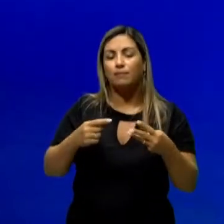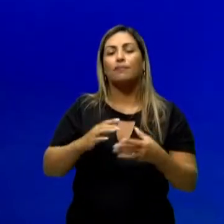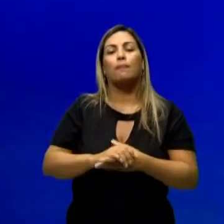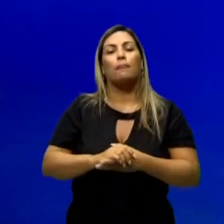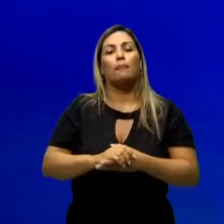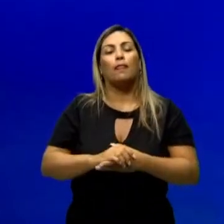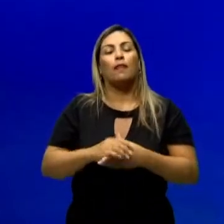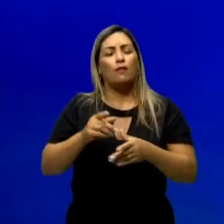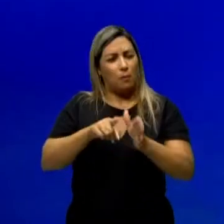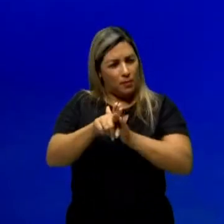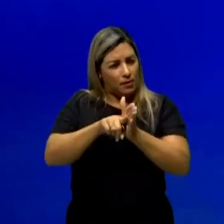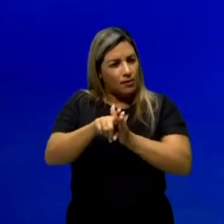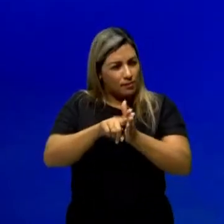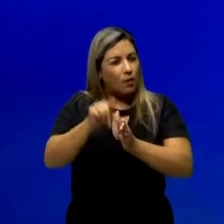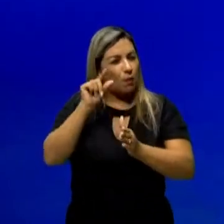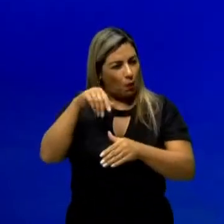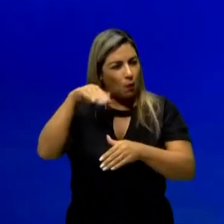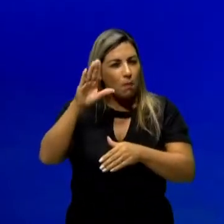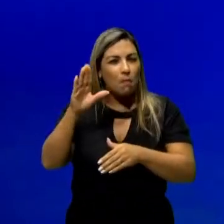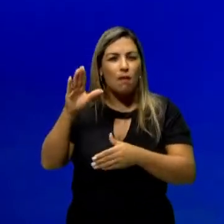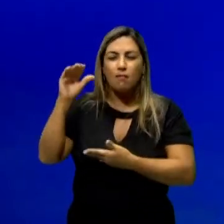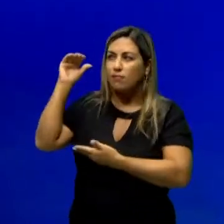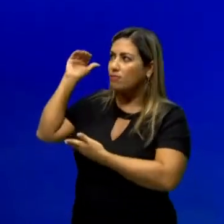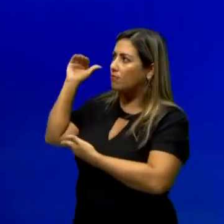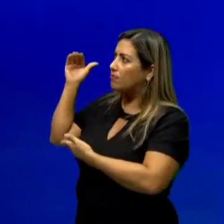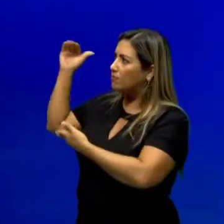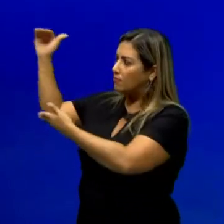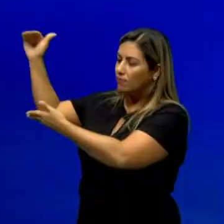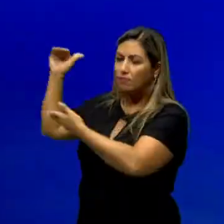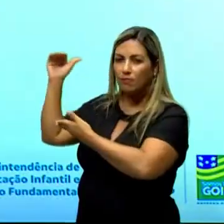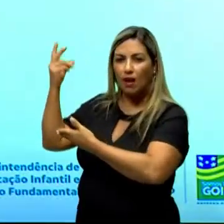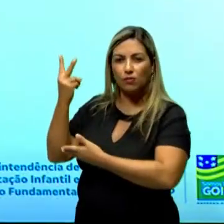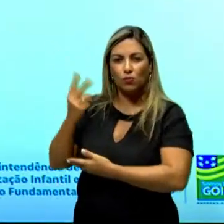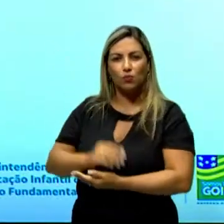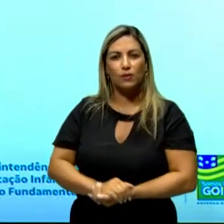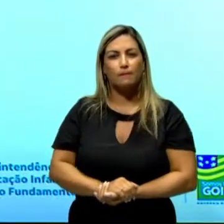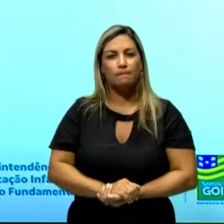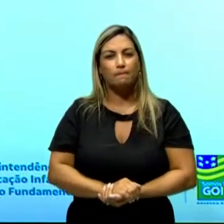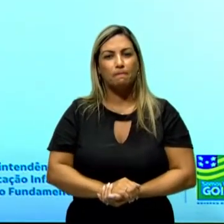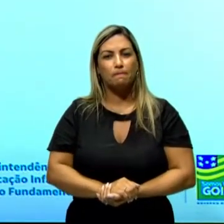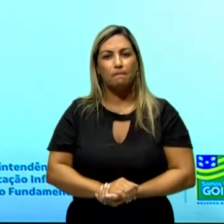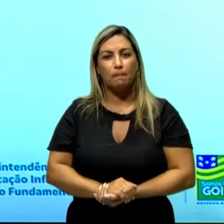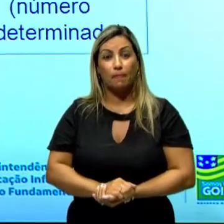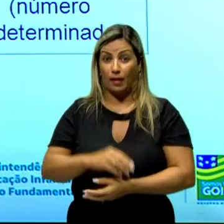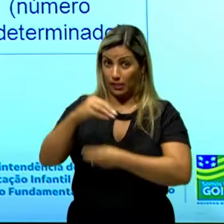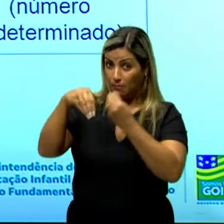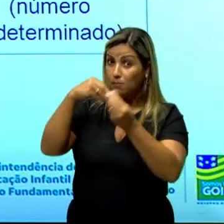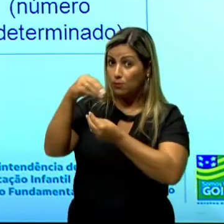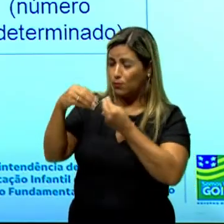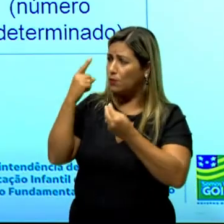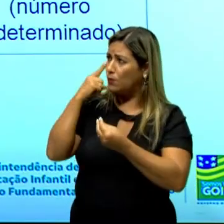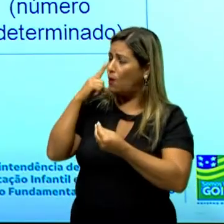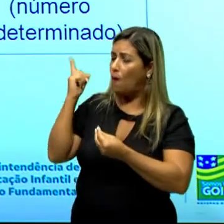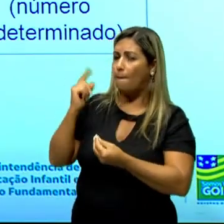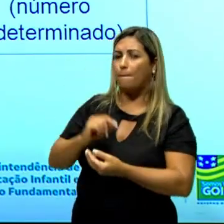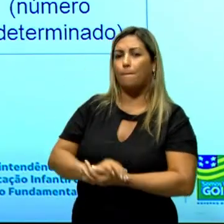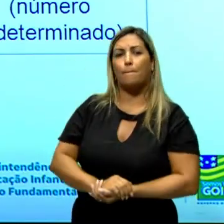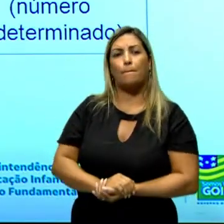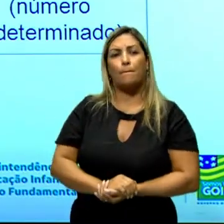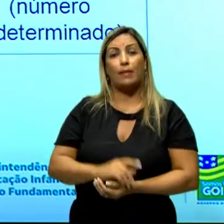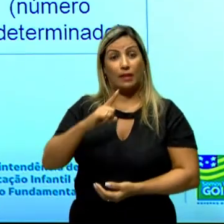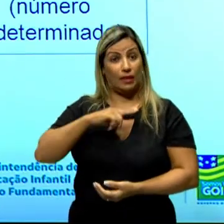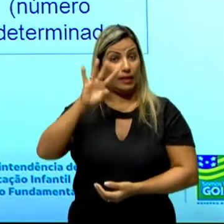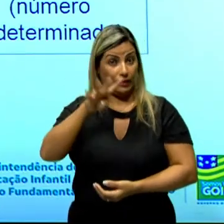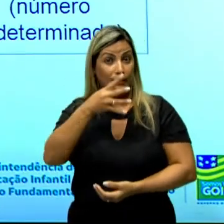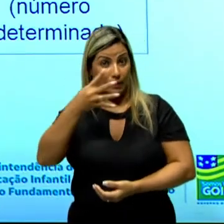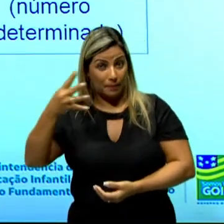Vamos analisar um pouco mais sobre essas substâncias aqui presentes, ou melhor, sobre essas misturas. Aqui eu tenho uma